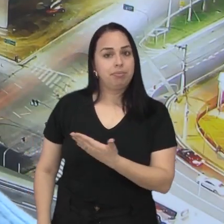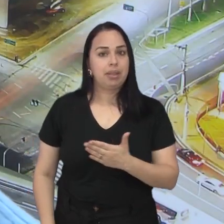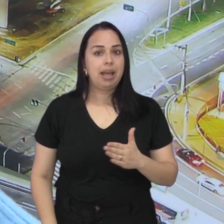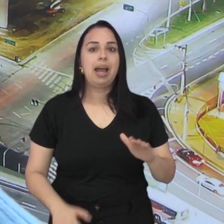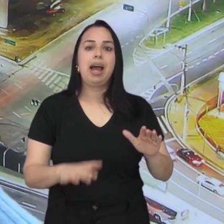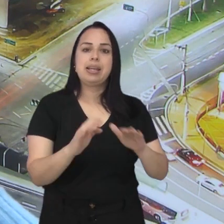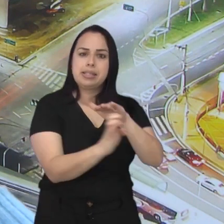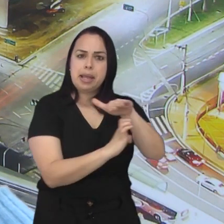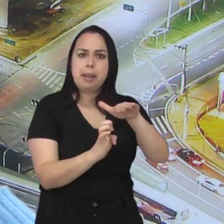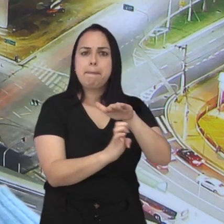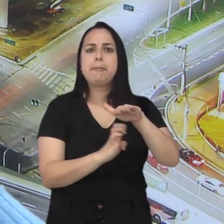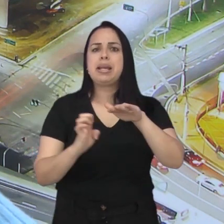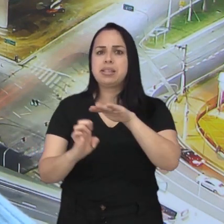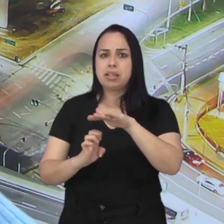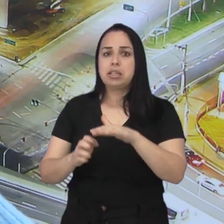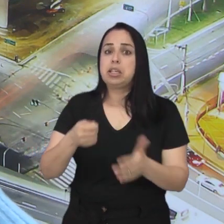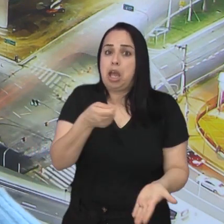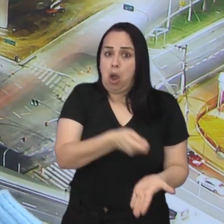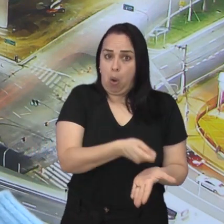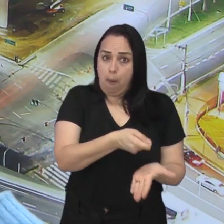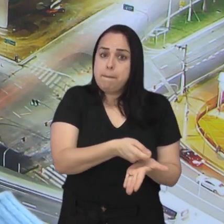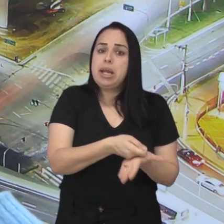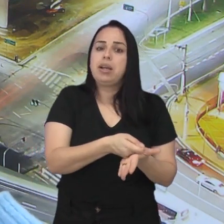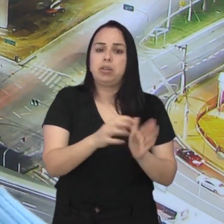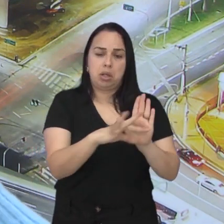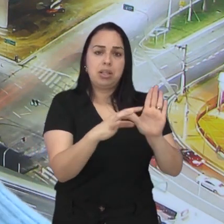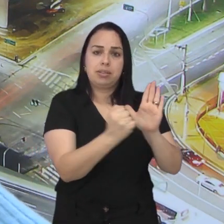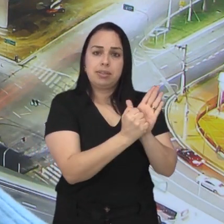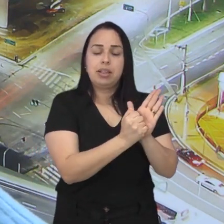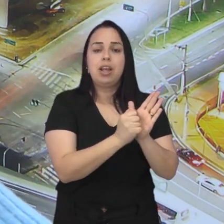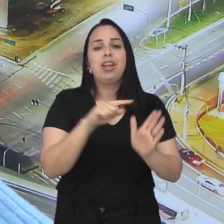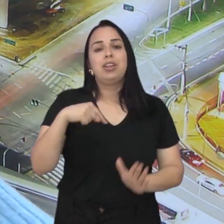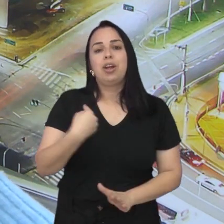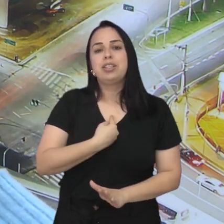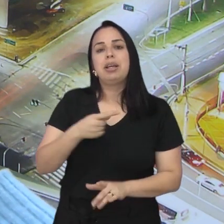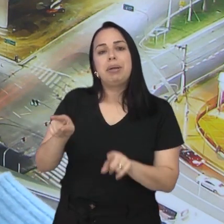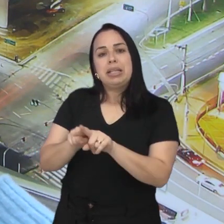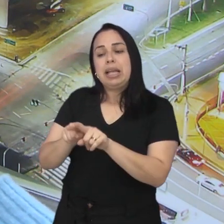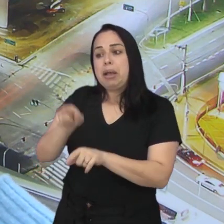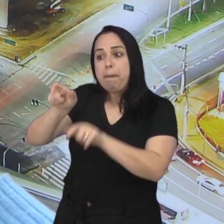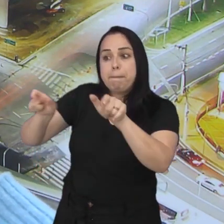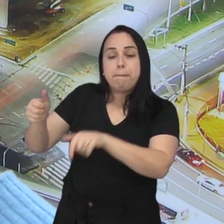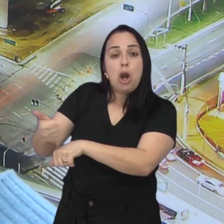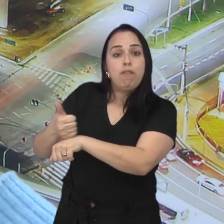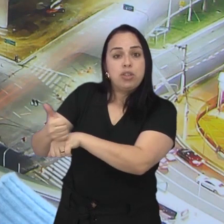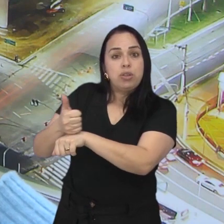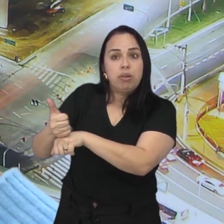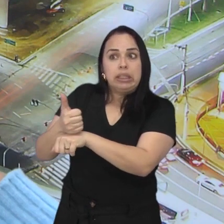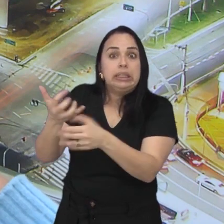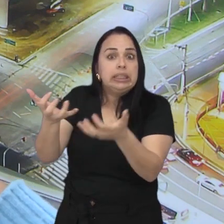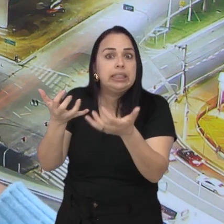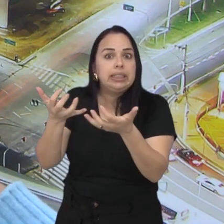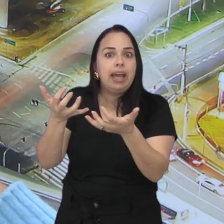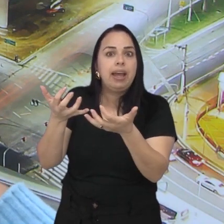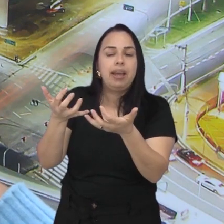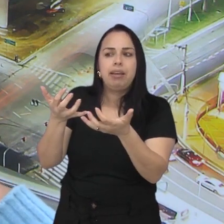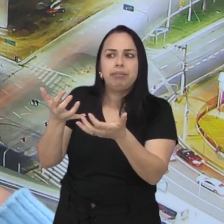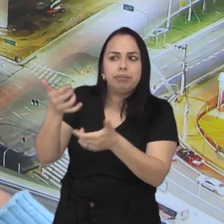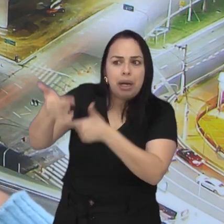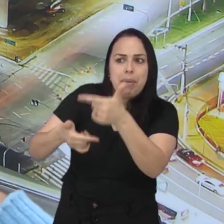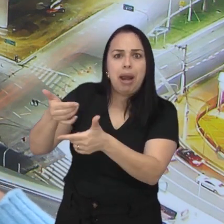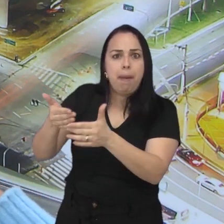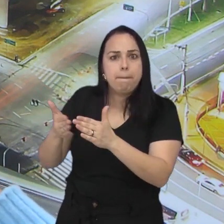das empresas que têm a missão obrigatória de ter o certificado, nós também temos os profissionais que buscam